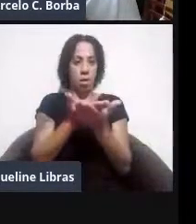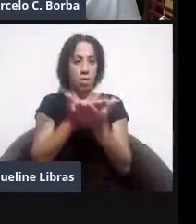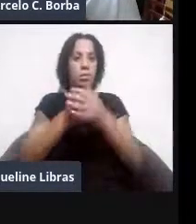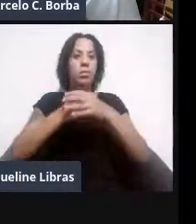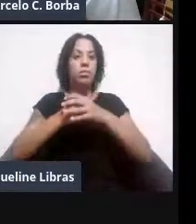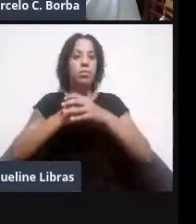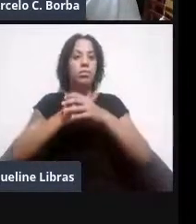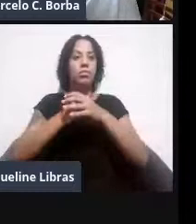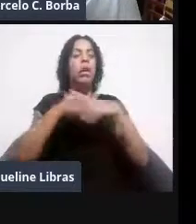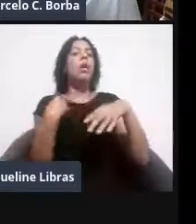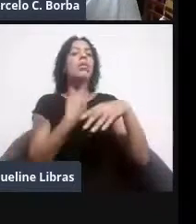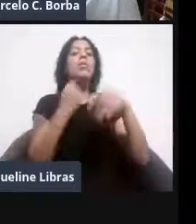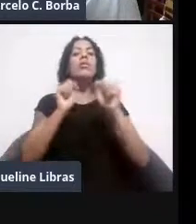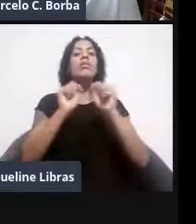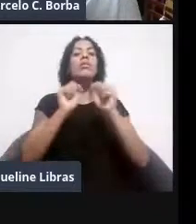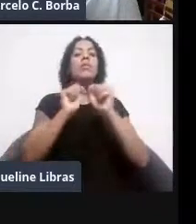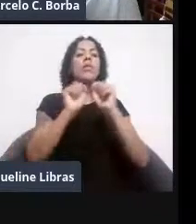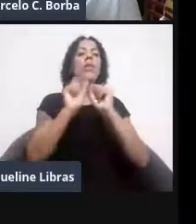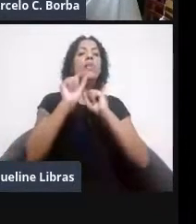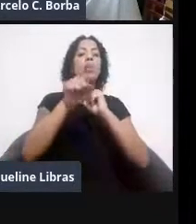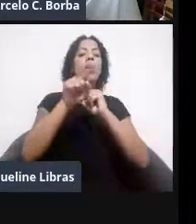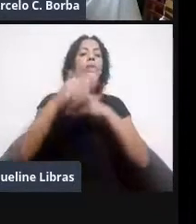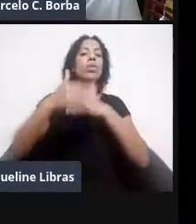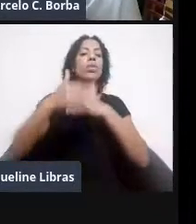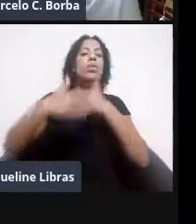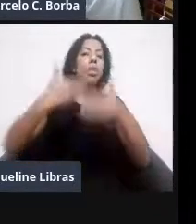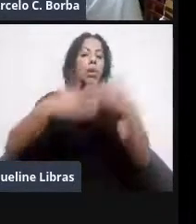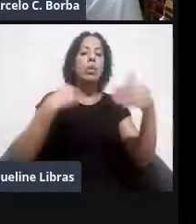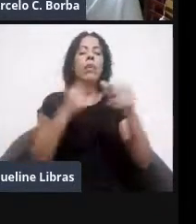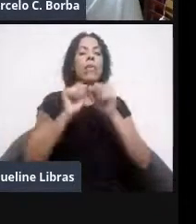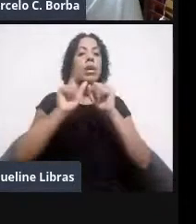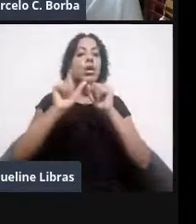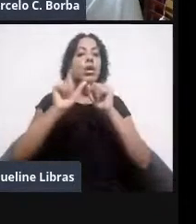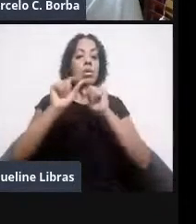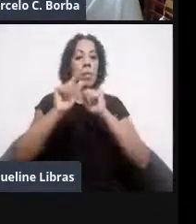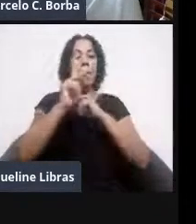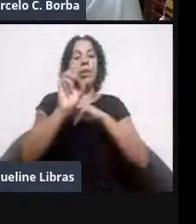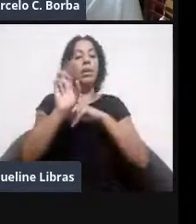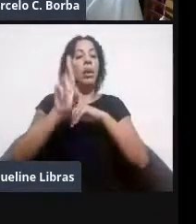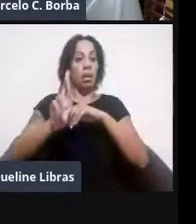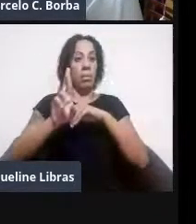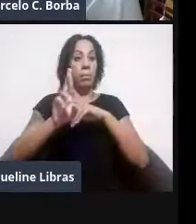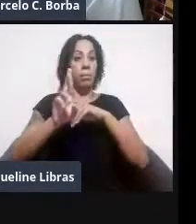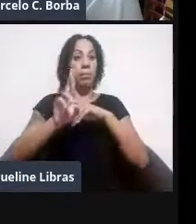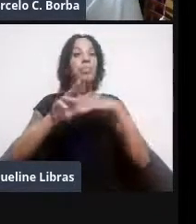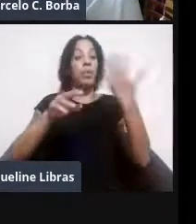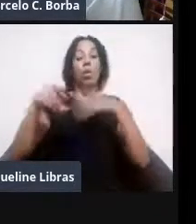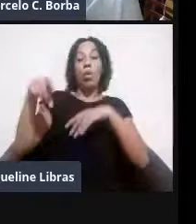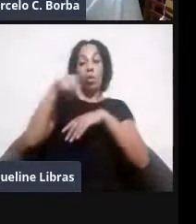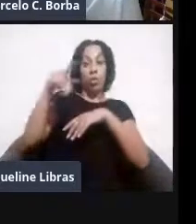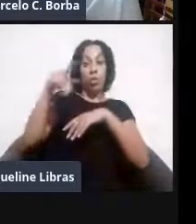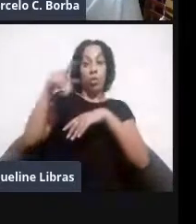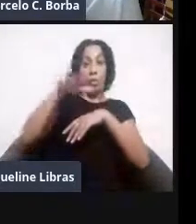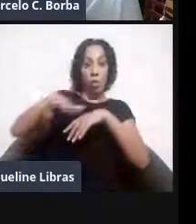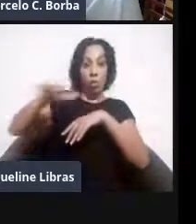nós fazemos nesse processo do ciclo PDR? Então, os professores, eles vão